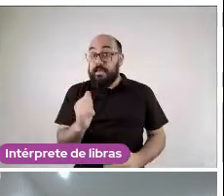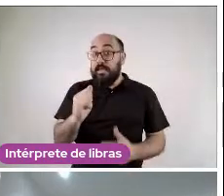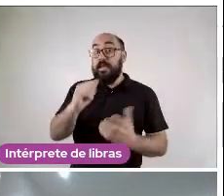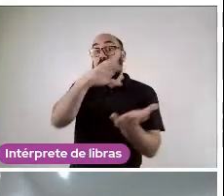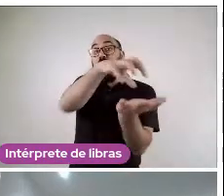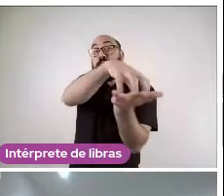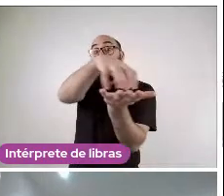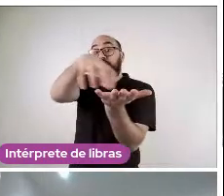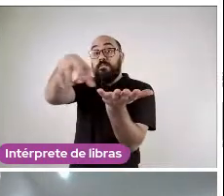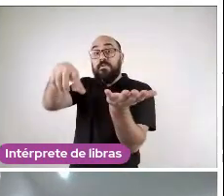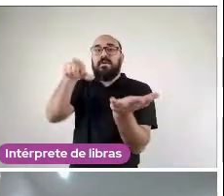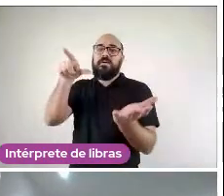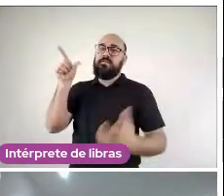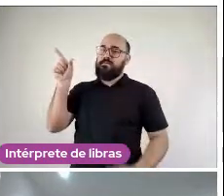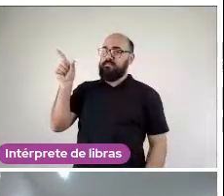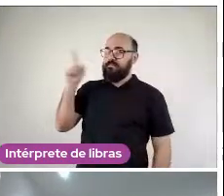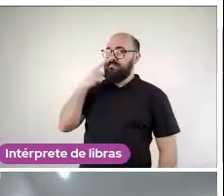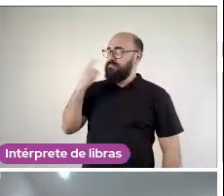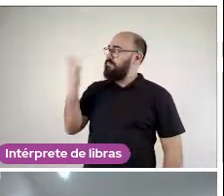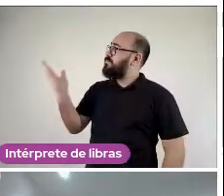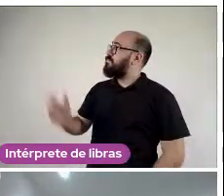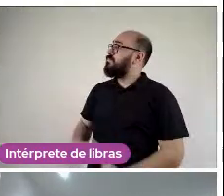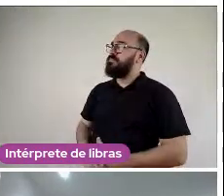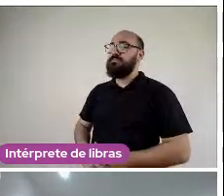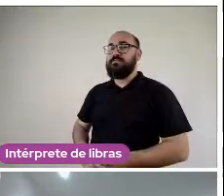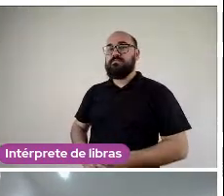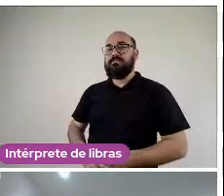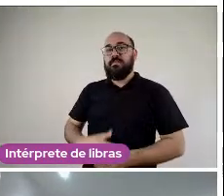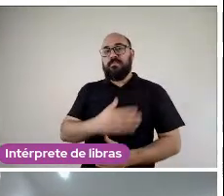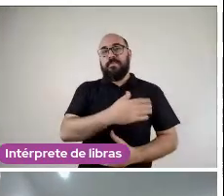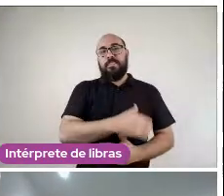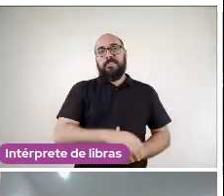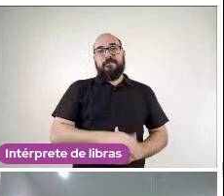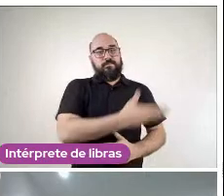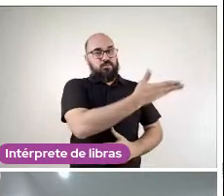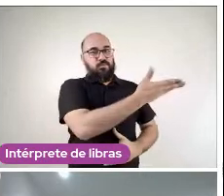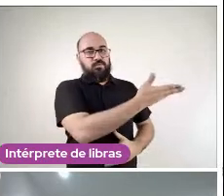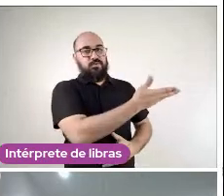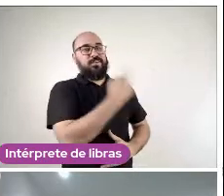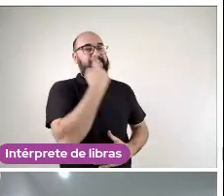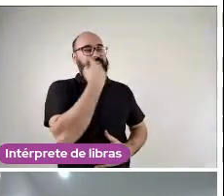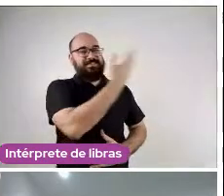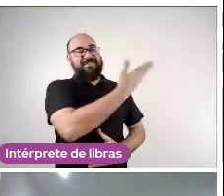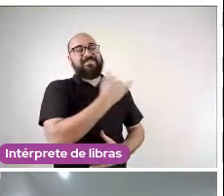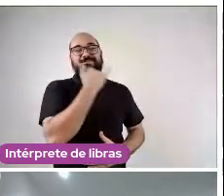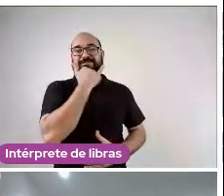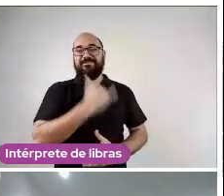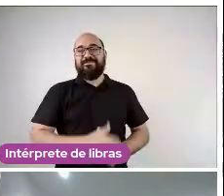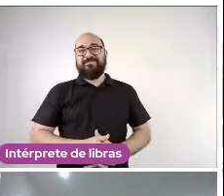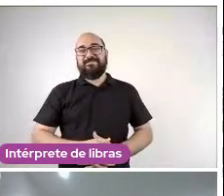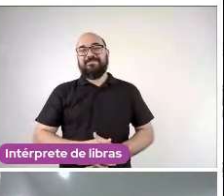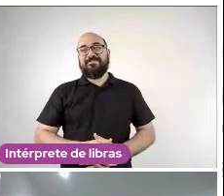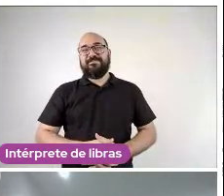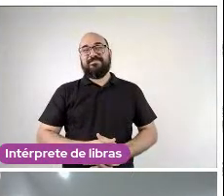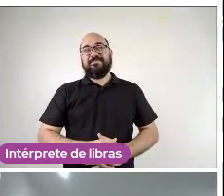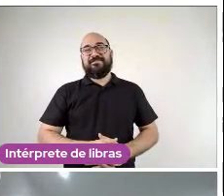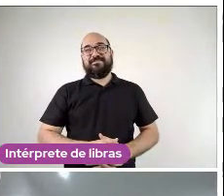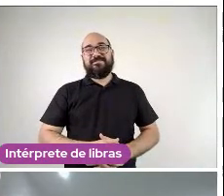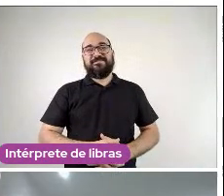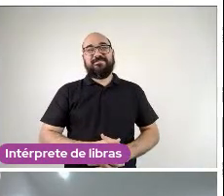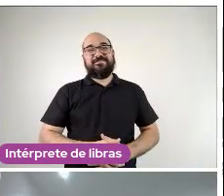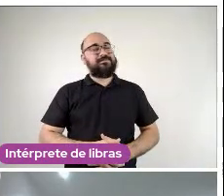arquipélago das Cagarras, tem as ilhas Tijucas, as ilhas Palmas e Peças, ali mais para a zona oeste, perto de Grumari. Os